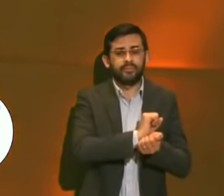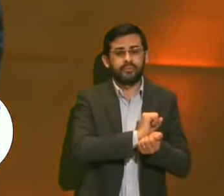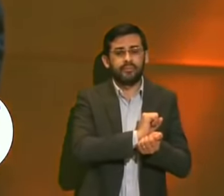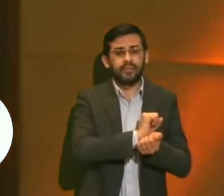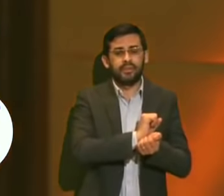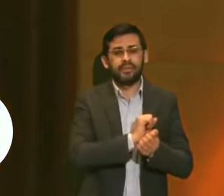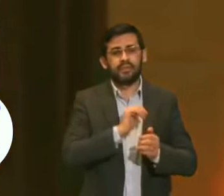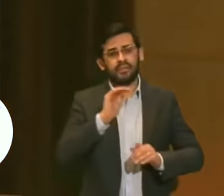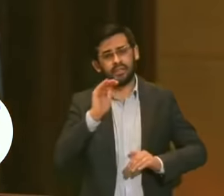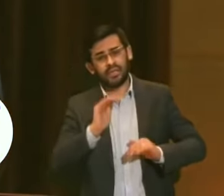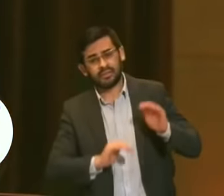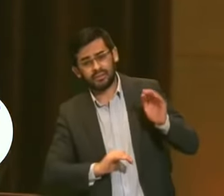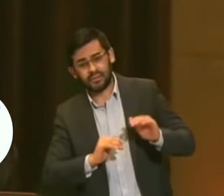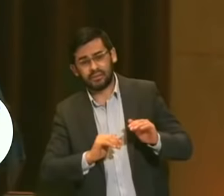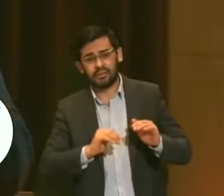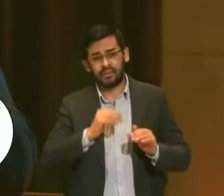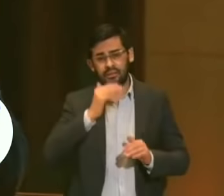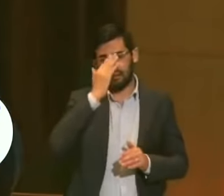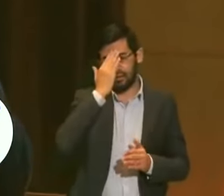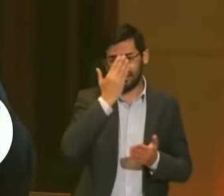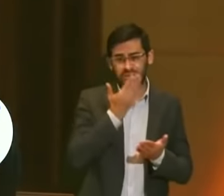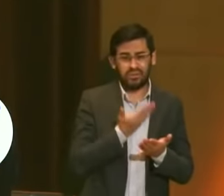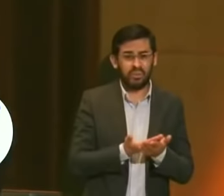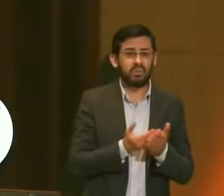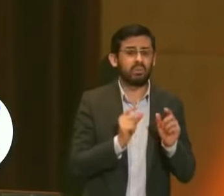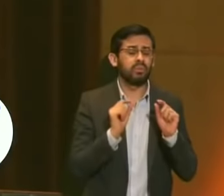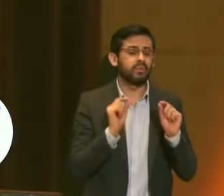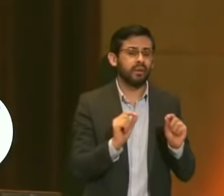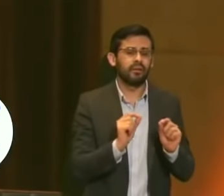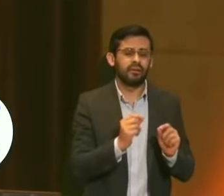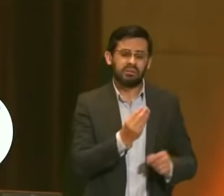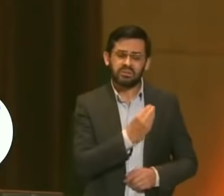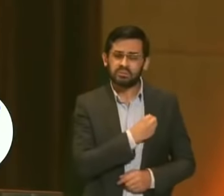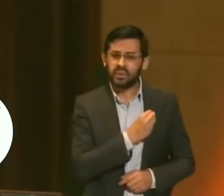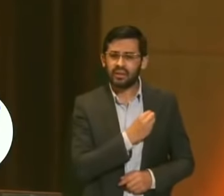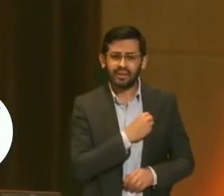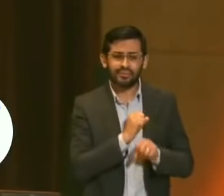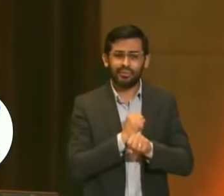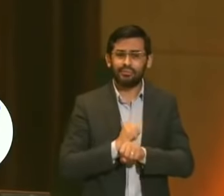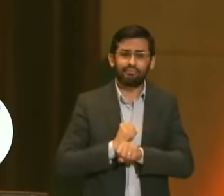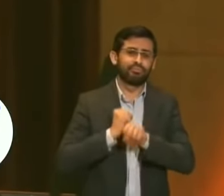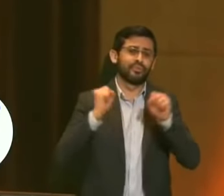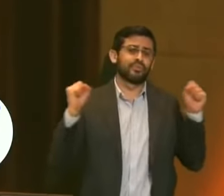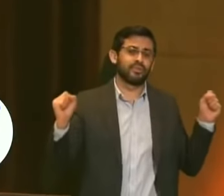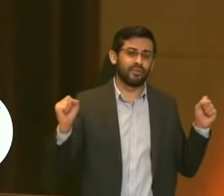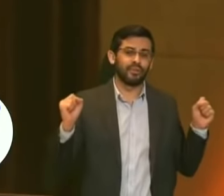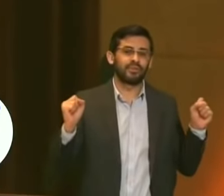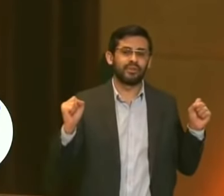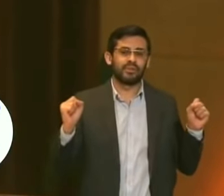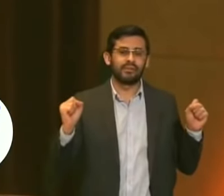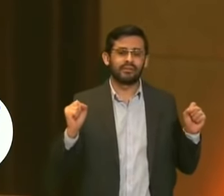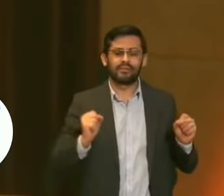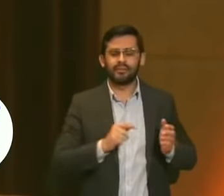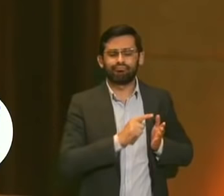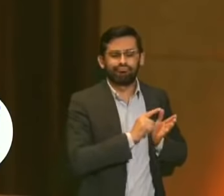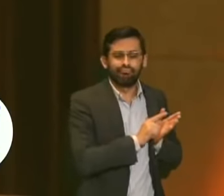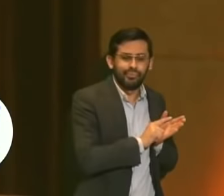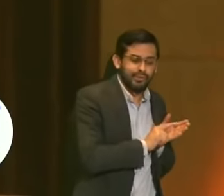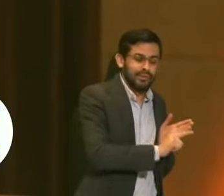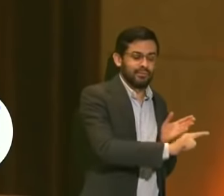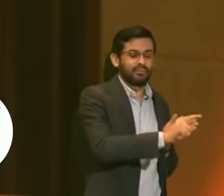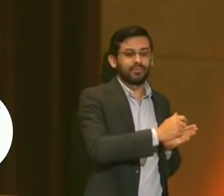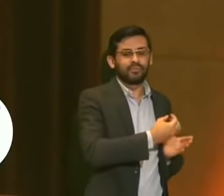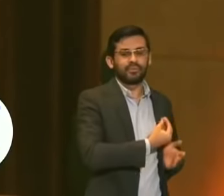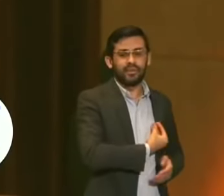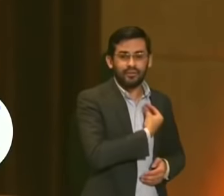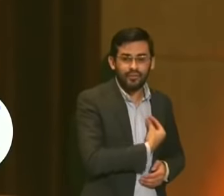e você acreditou que esses pecados seriam impossíveis de serem retirados da sua